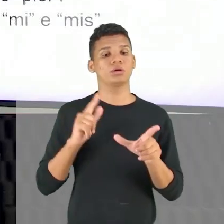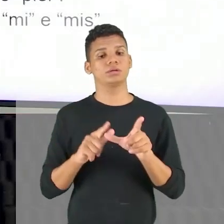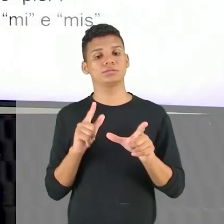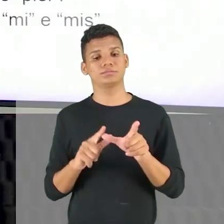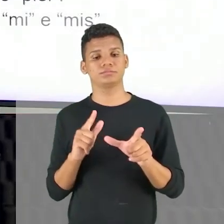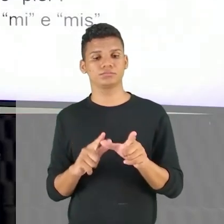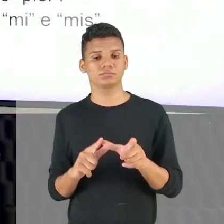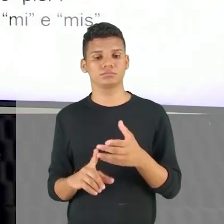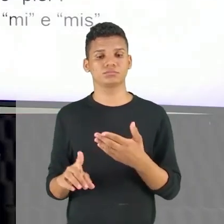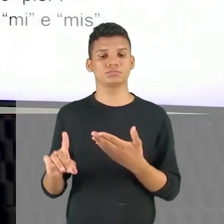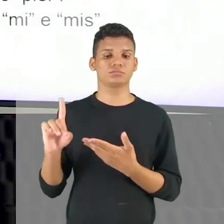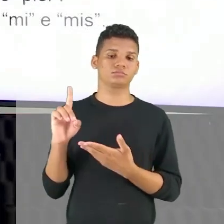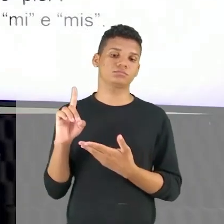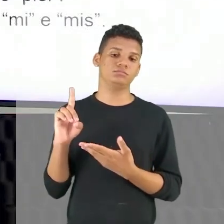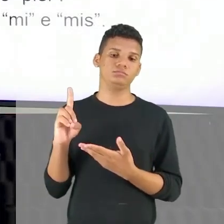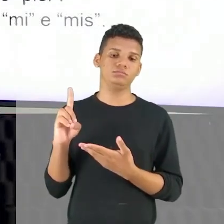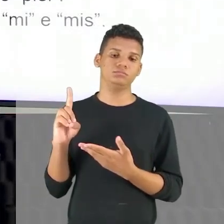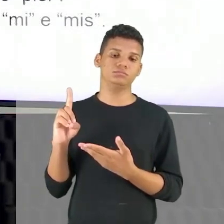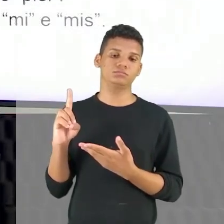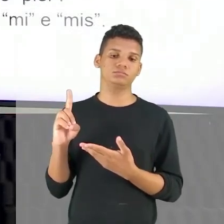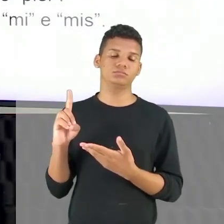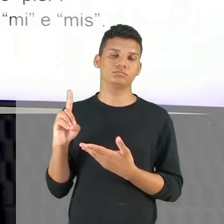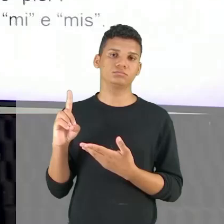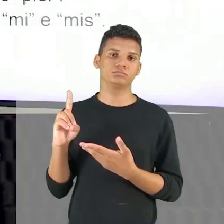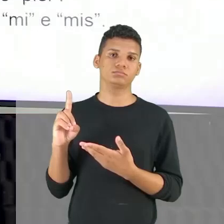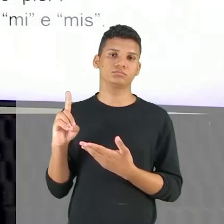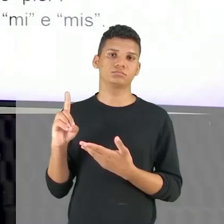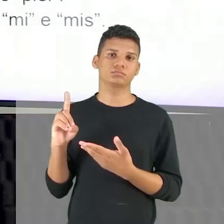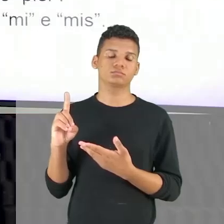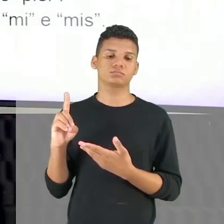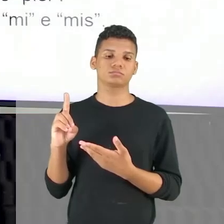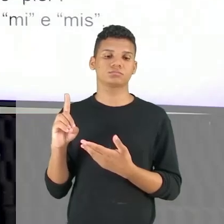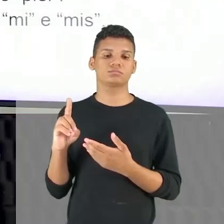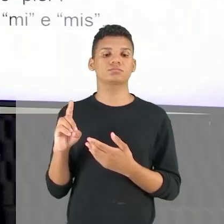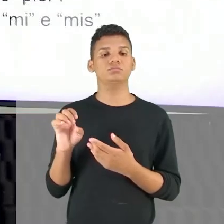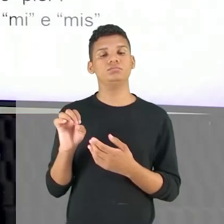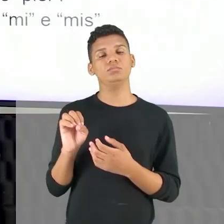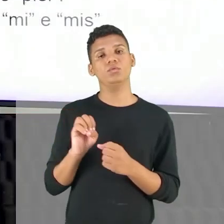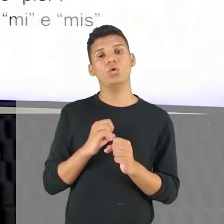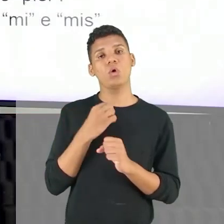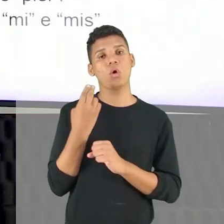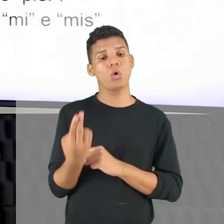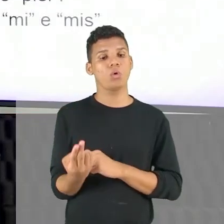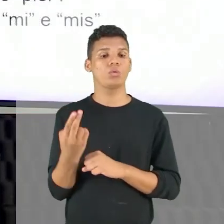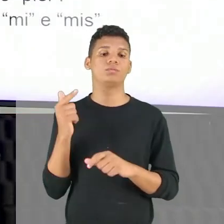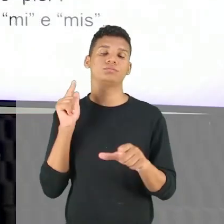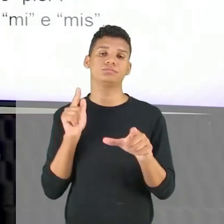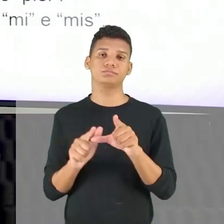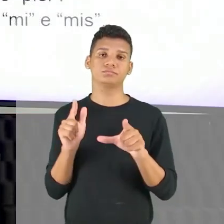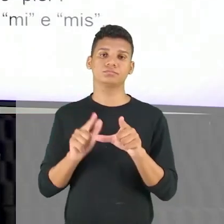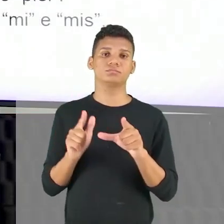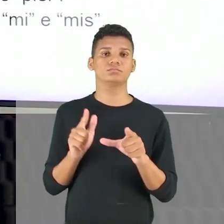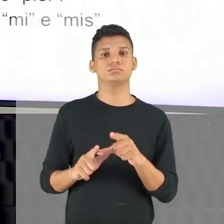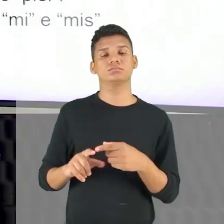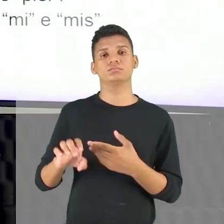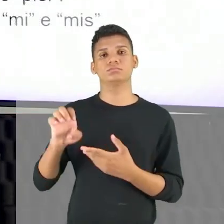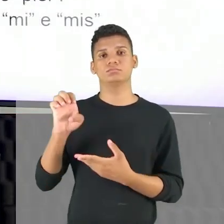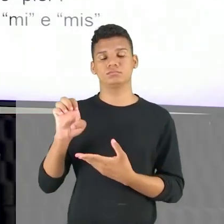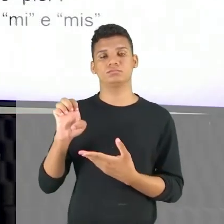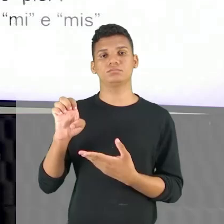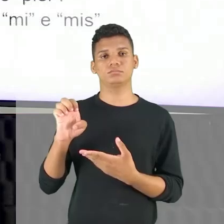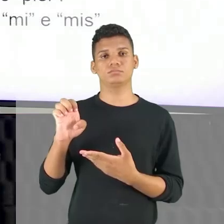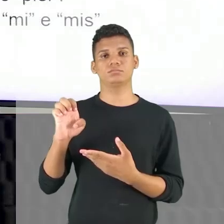negra. São substantivos como sangue e piel, ou que reforçam essa identidade da mulher